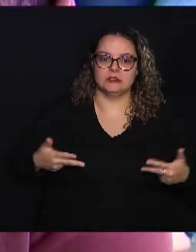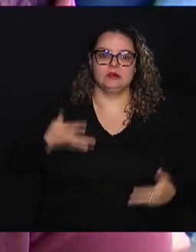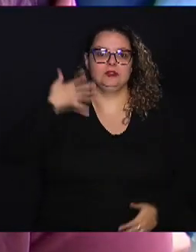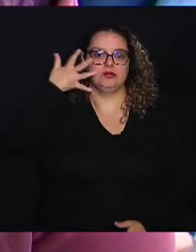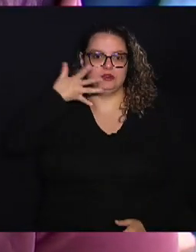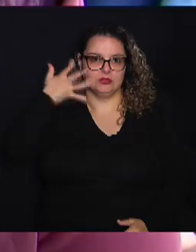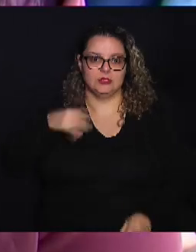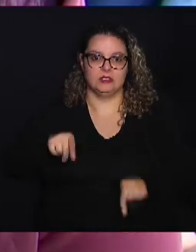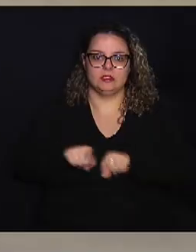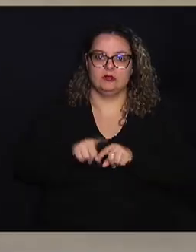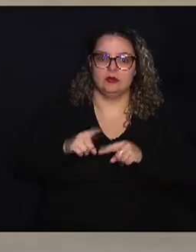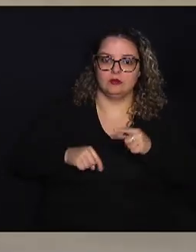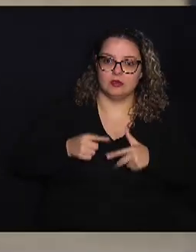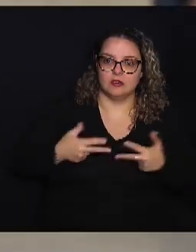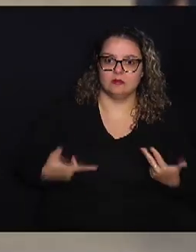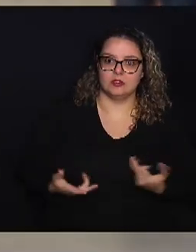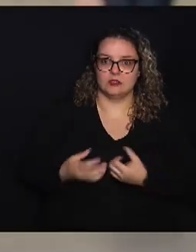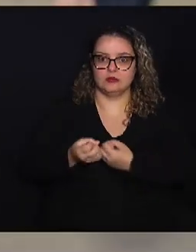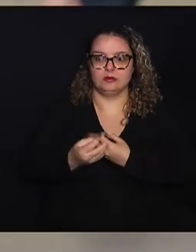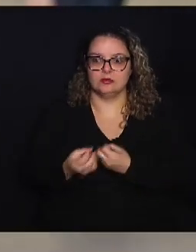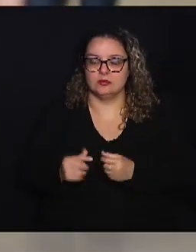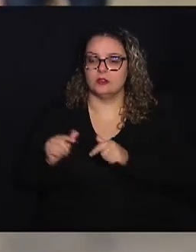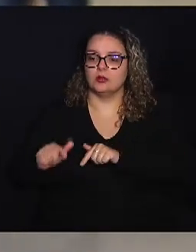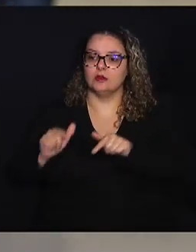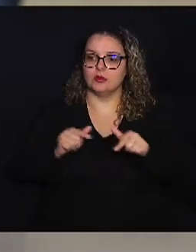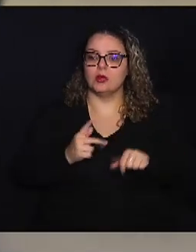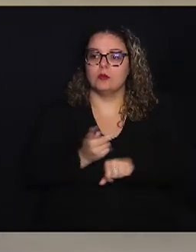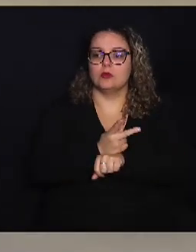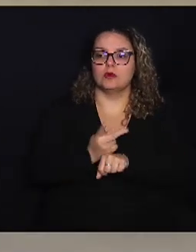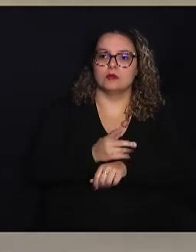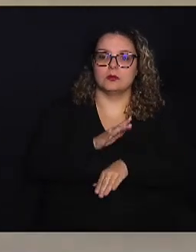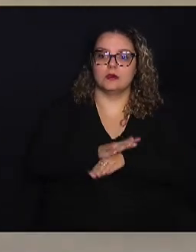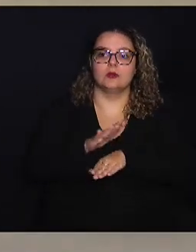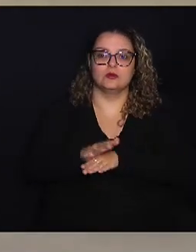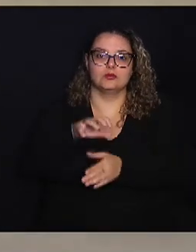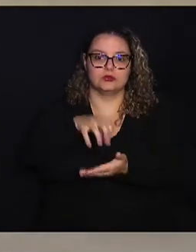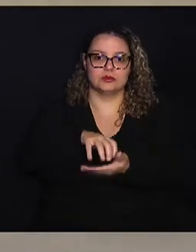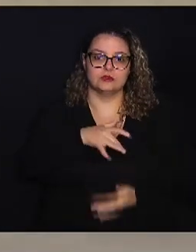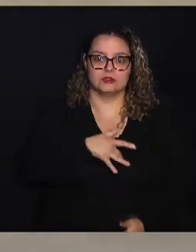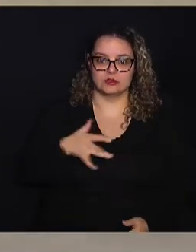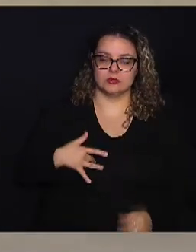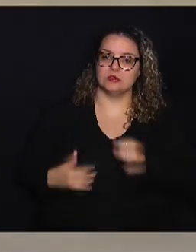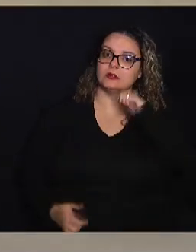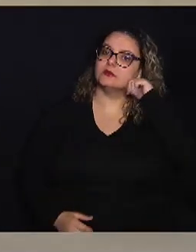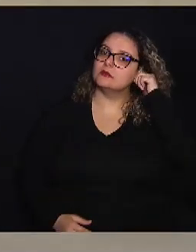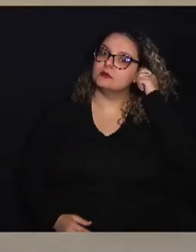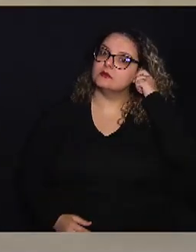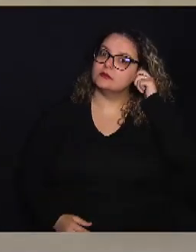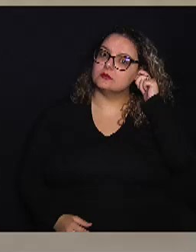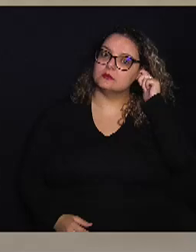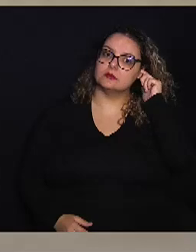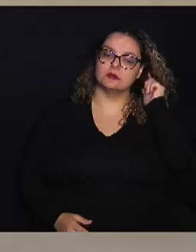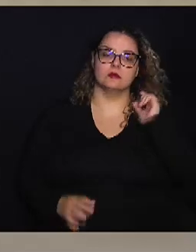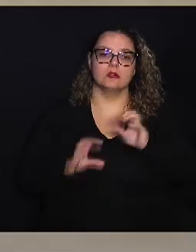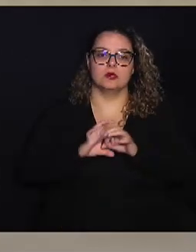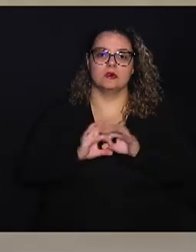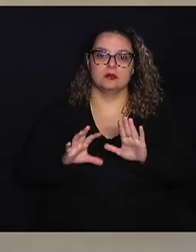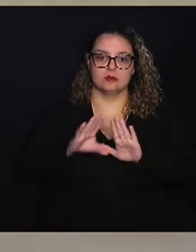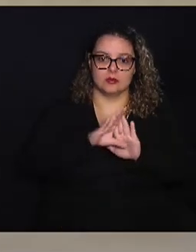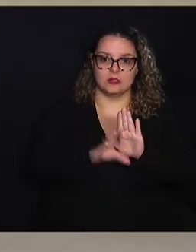informativo sobre os locais que eles podem procurar ajuda, os centros de saúde que são credenciados no